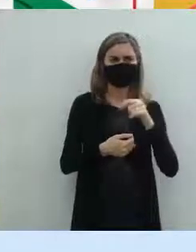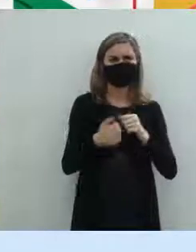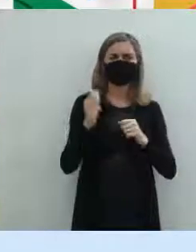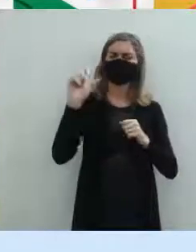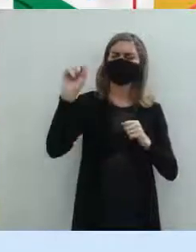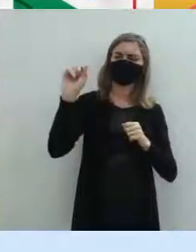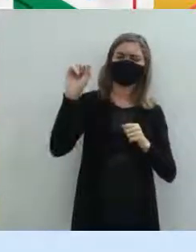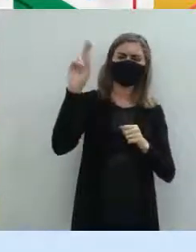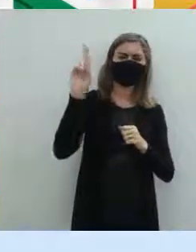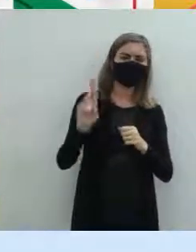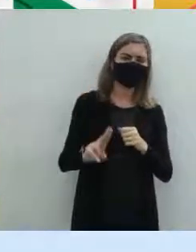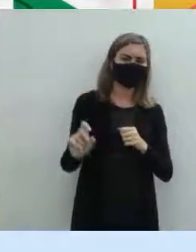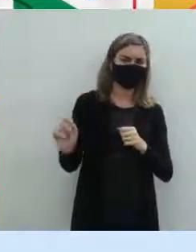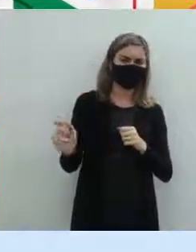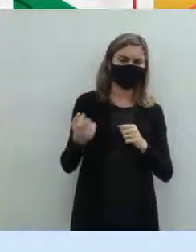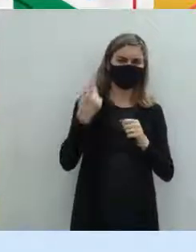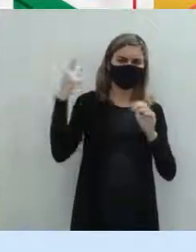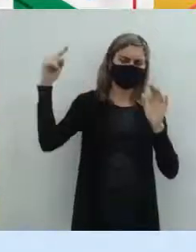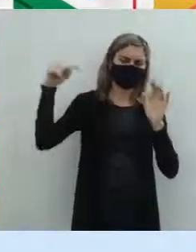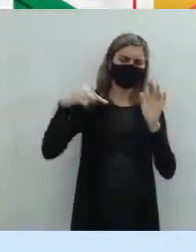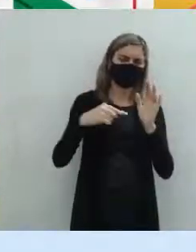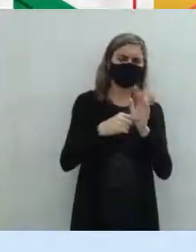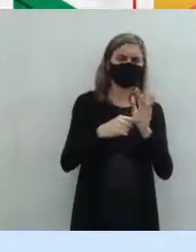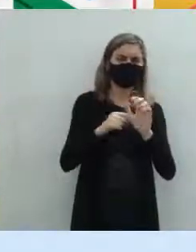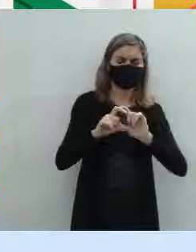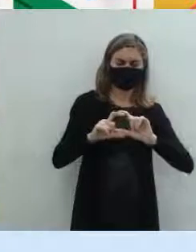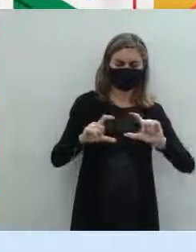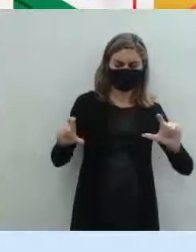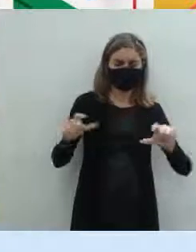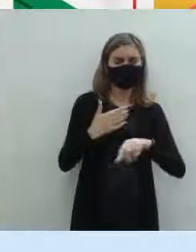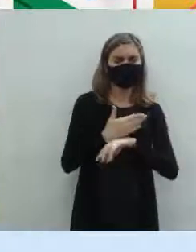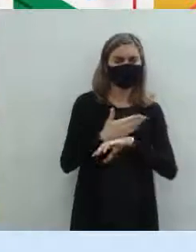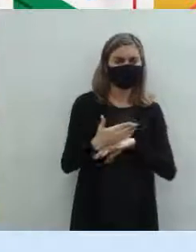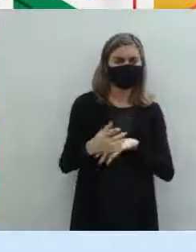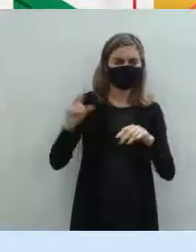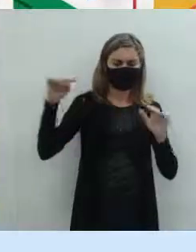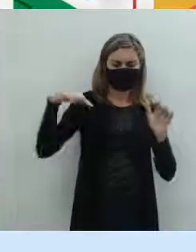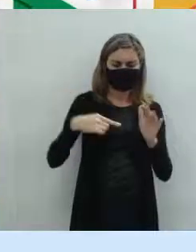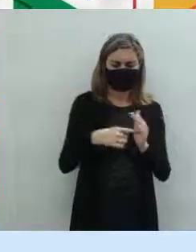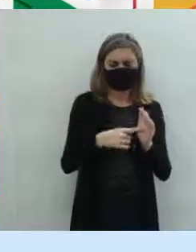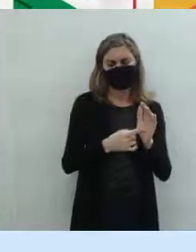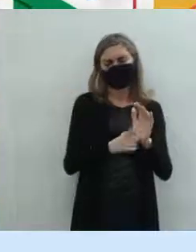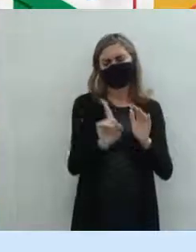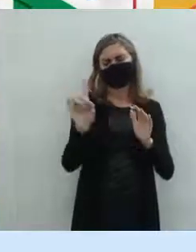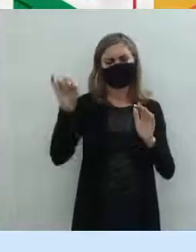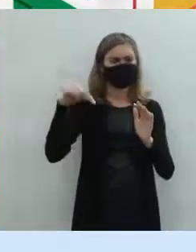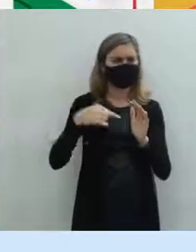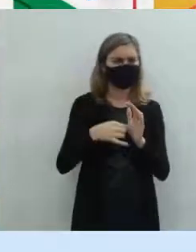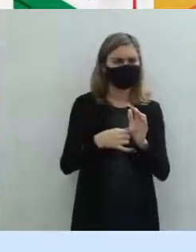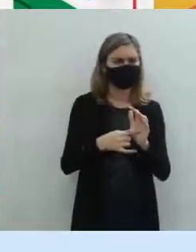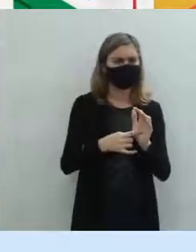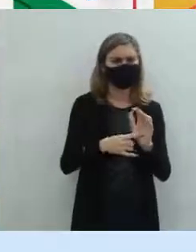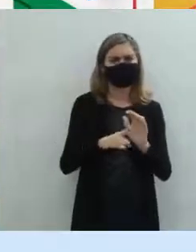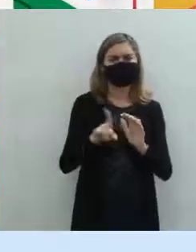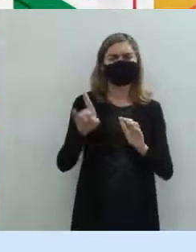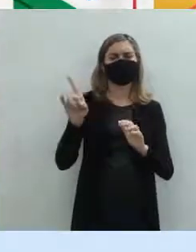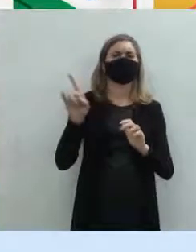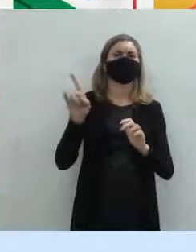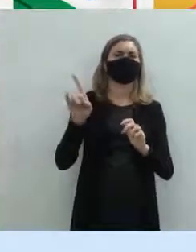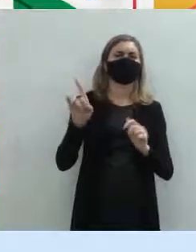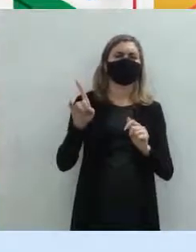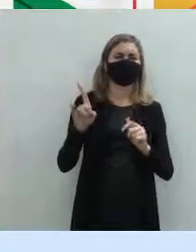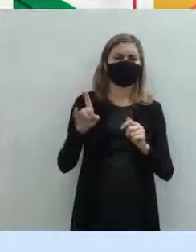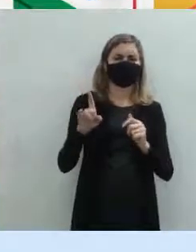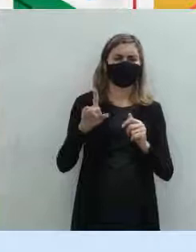do sol bate numa placa branca e ela reflete, certo? Tanto reflete